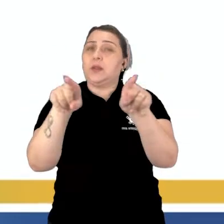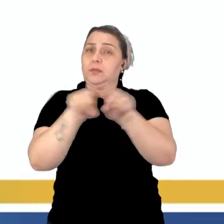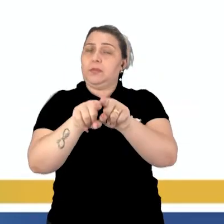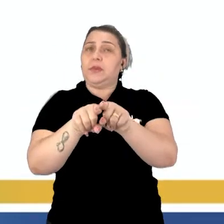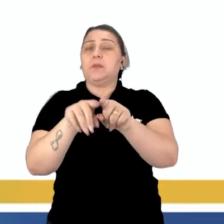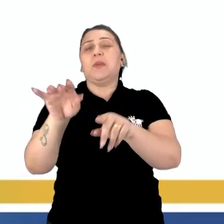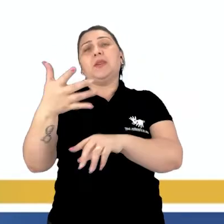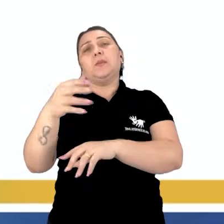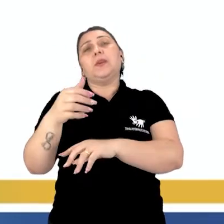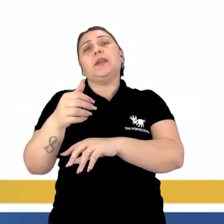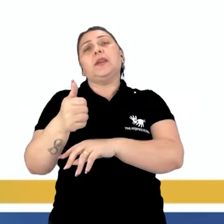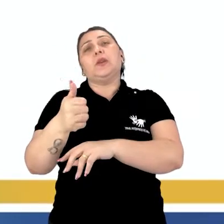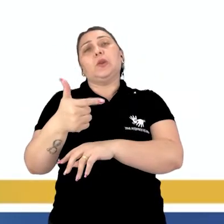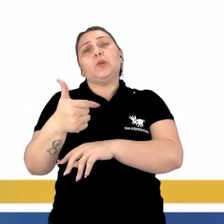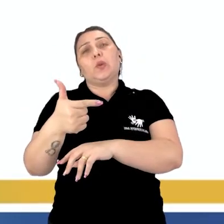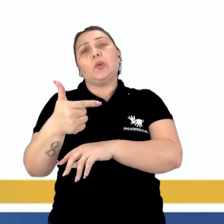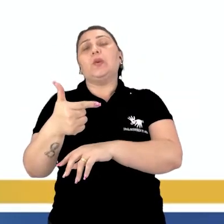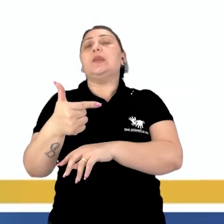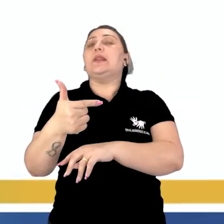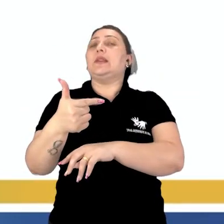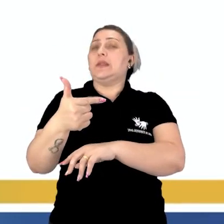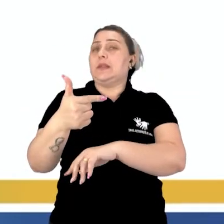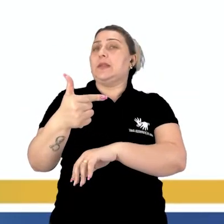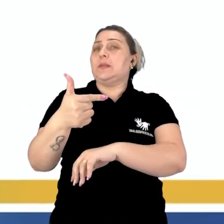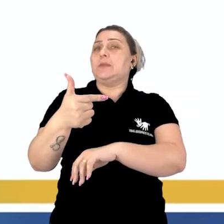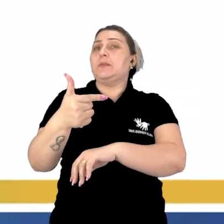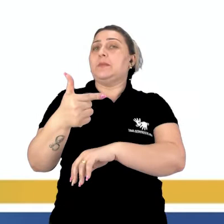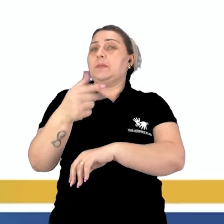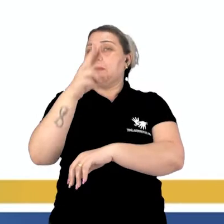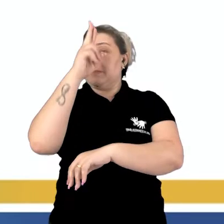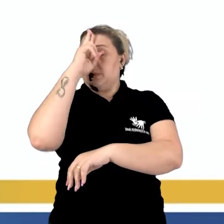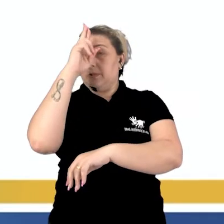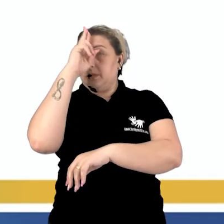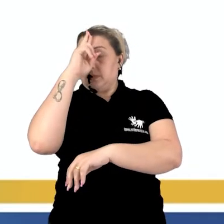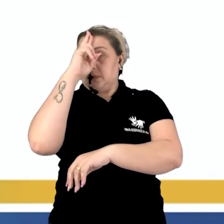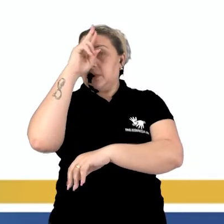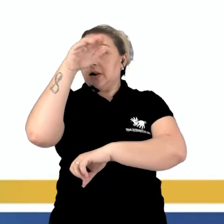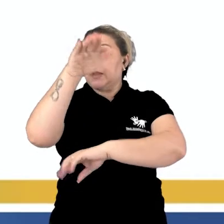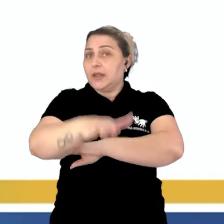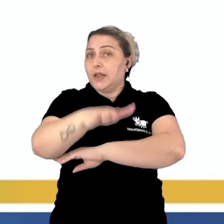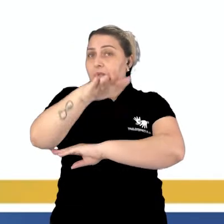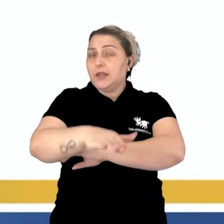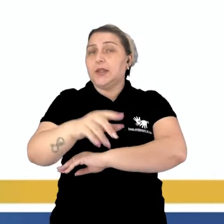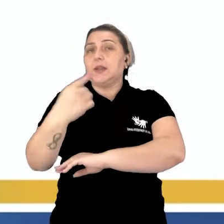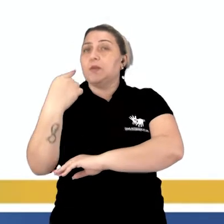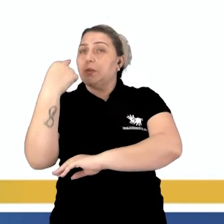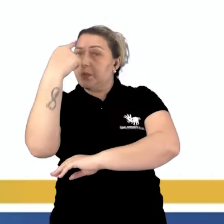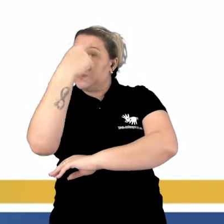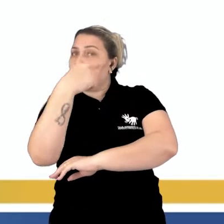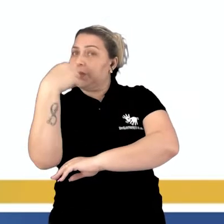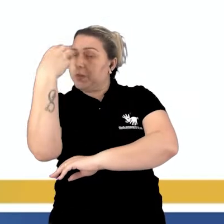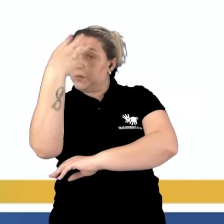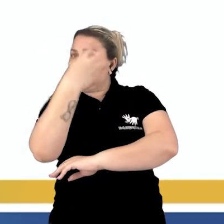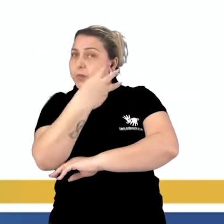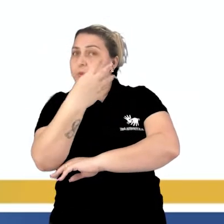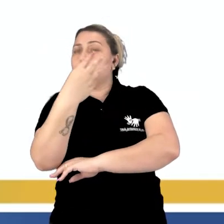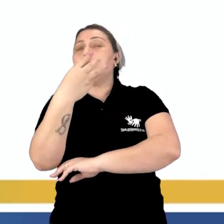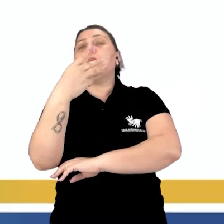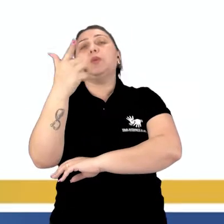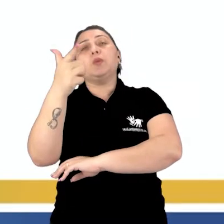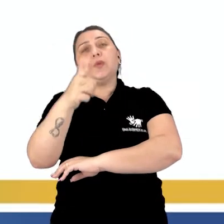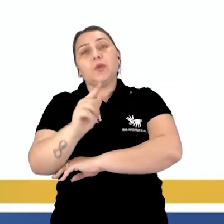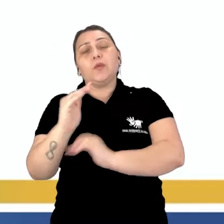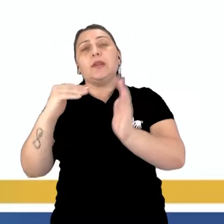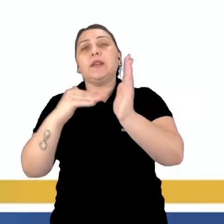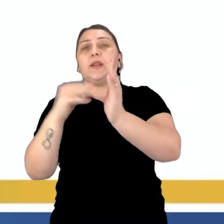que é em torno aí das 12 horas, aí em torno do meio-dia, e conforme as horas vão passando, vai se estabilizando novamente